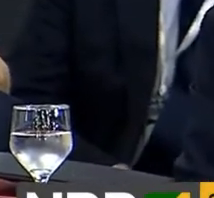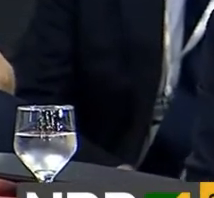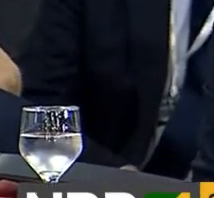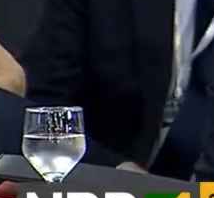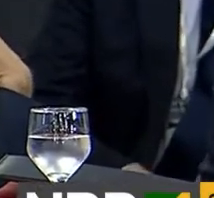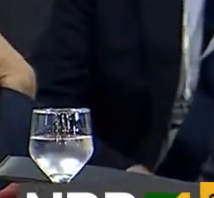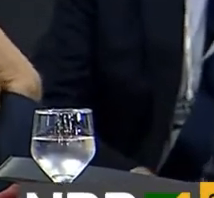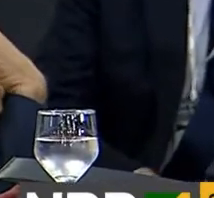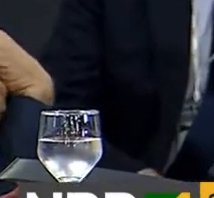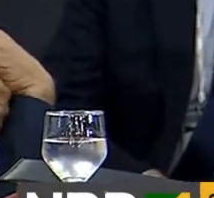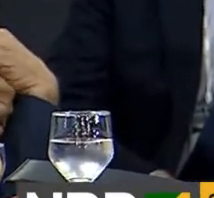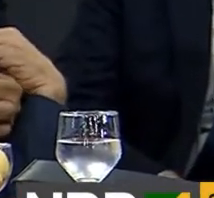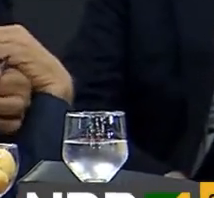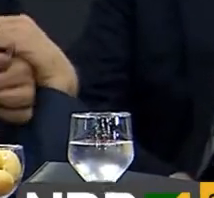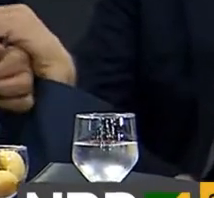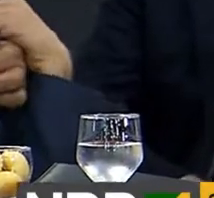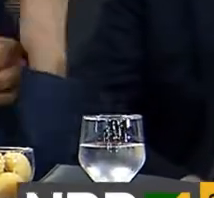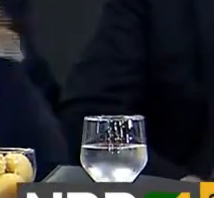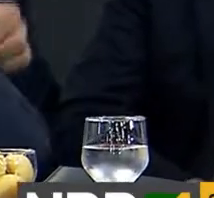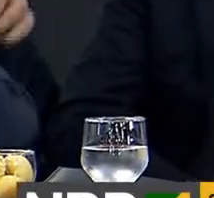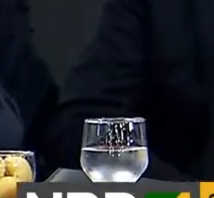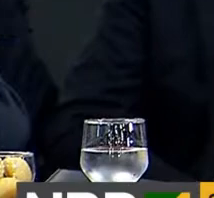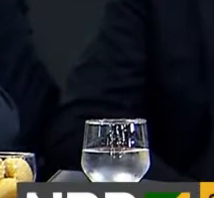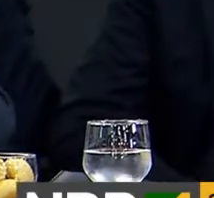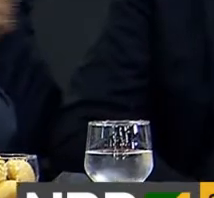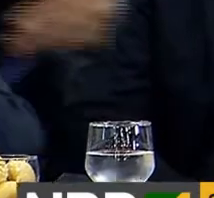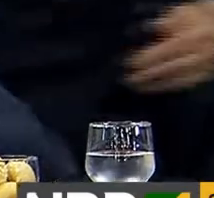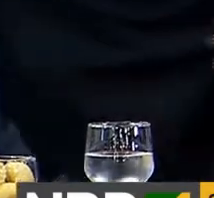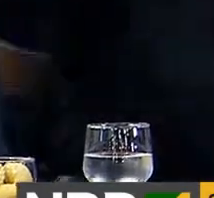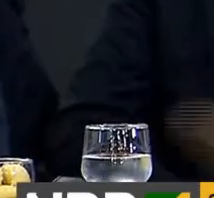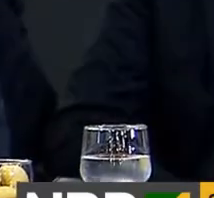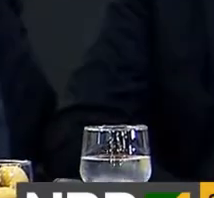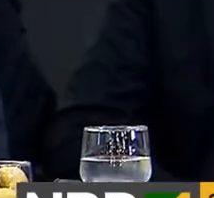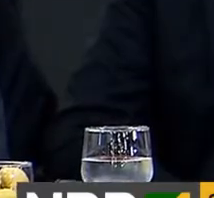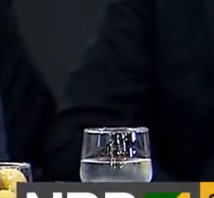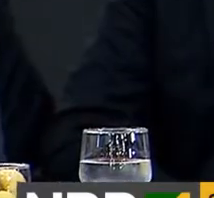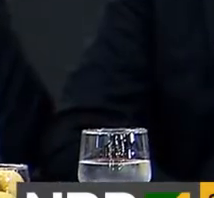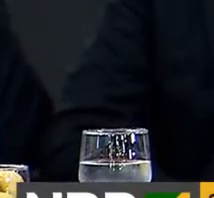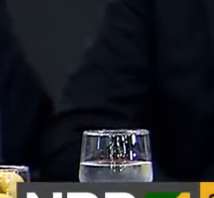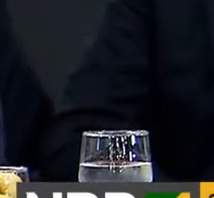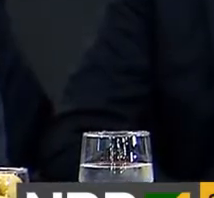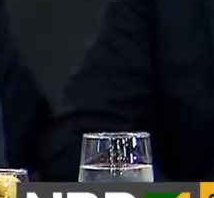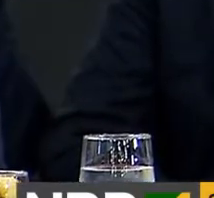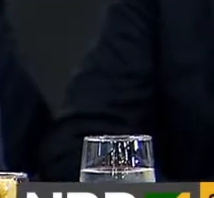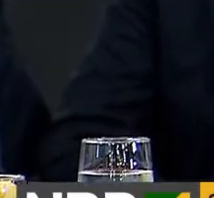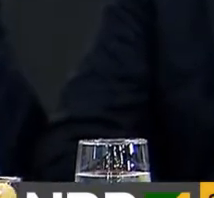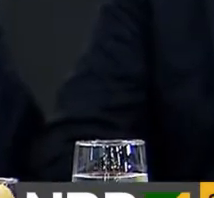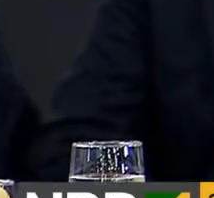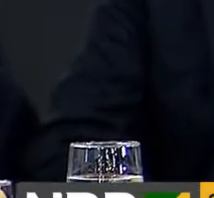neste semestre, presidente Temer, que vocês estiveram trabalhando. Aceito as palavras, querido presidente Tabaré.